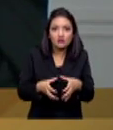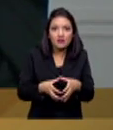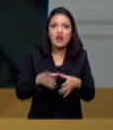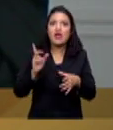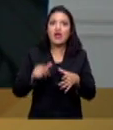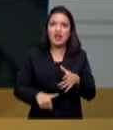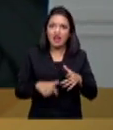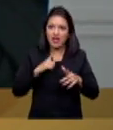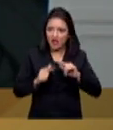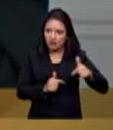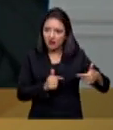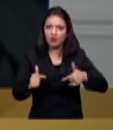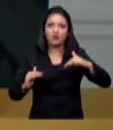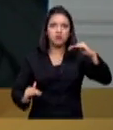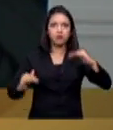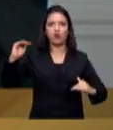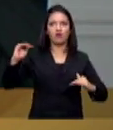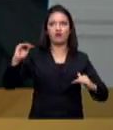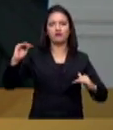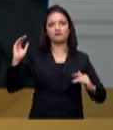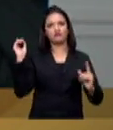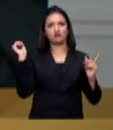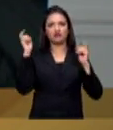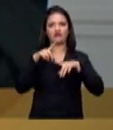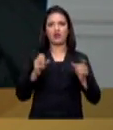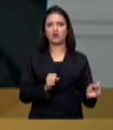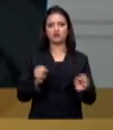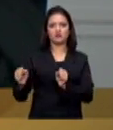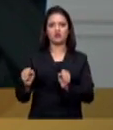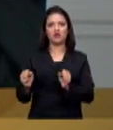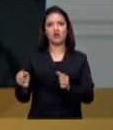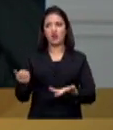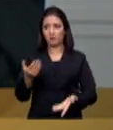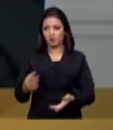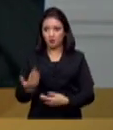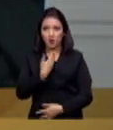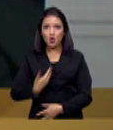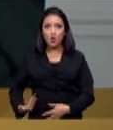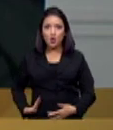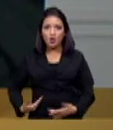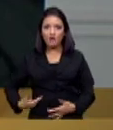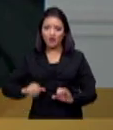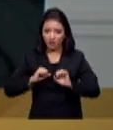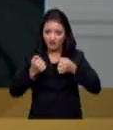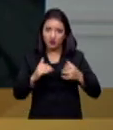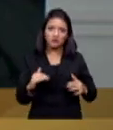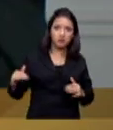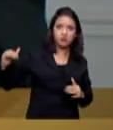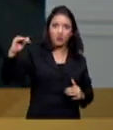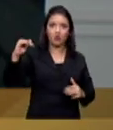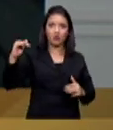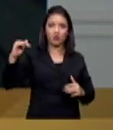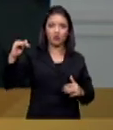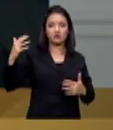Golias. O Estado é fortíssimo. E o Estado, antes de cumprir qualquer